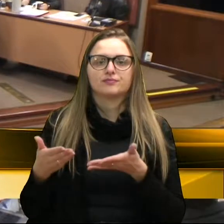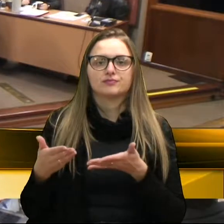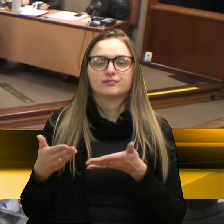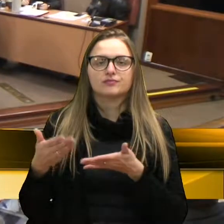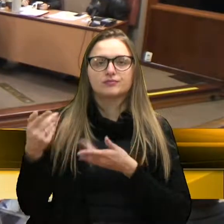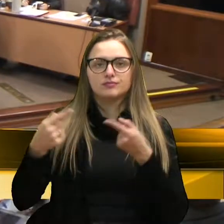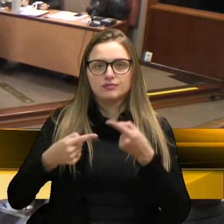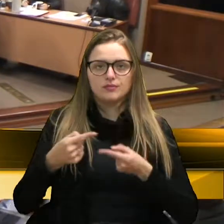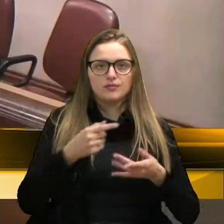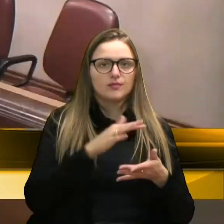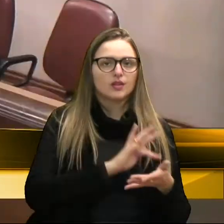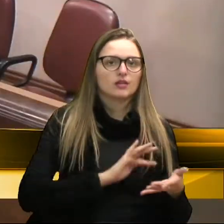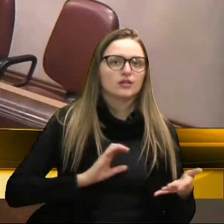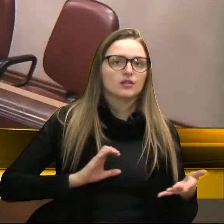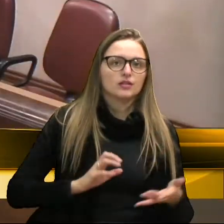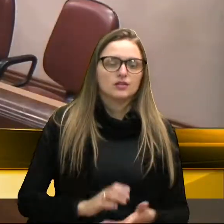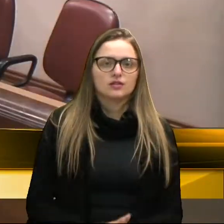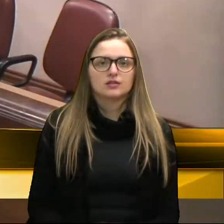vereador Flávio Cassina.